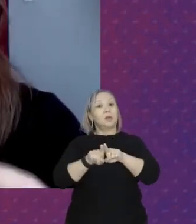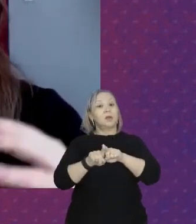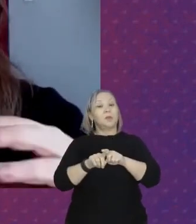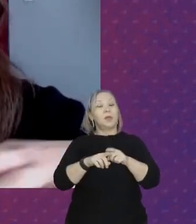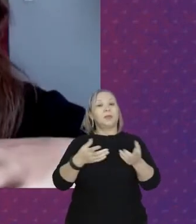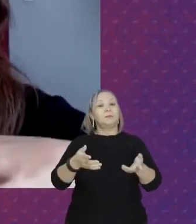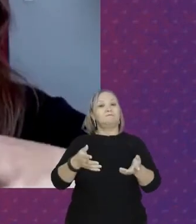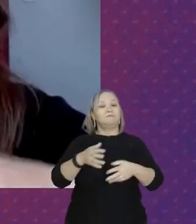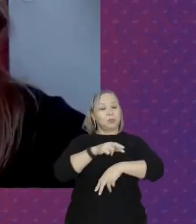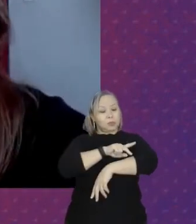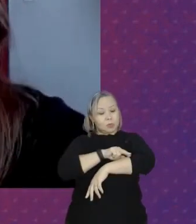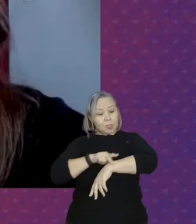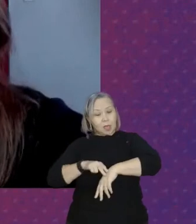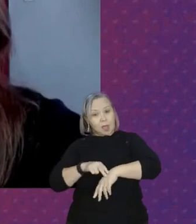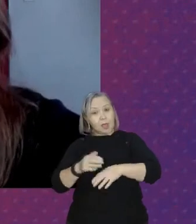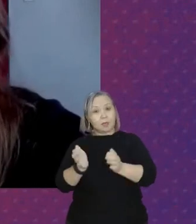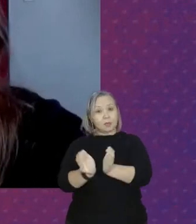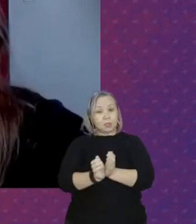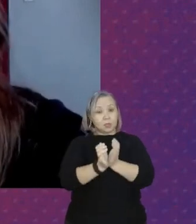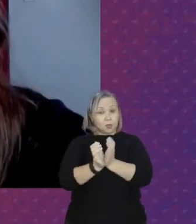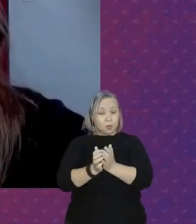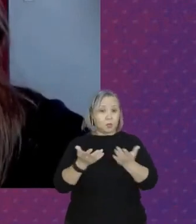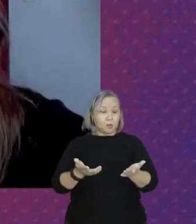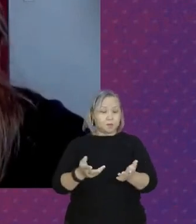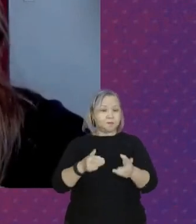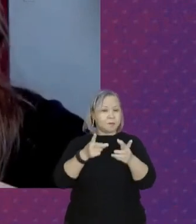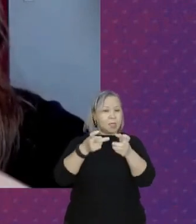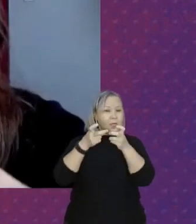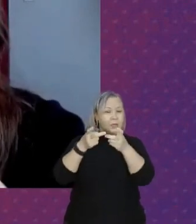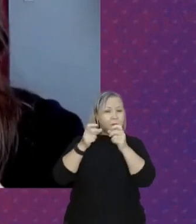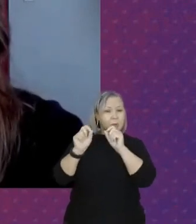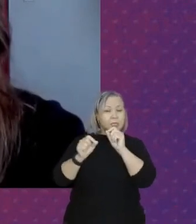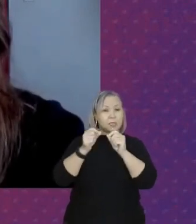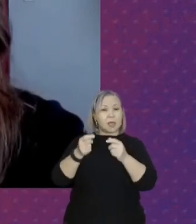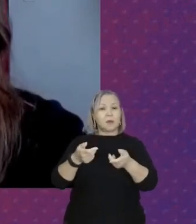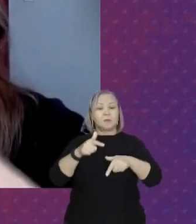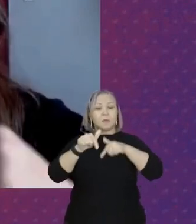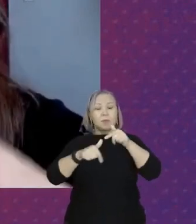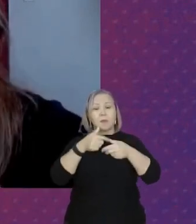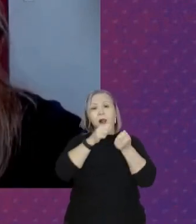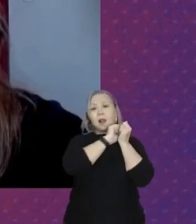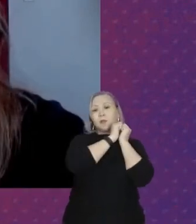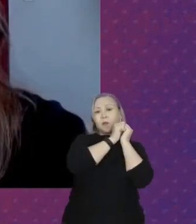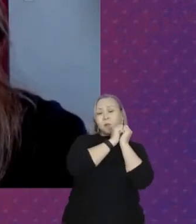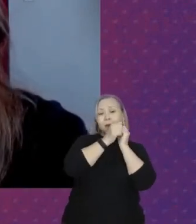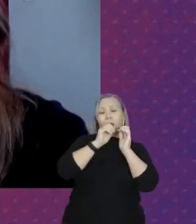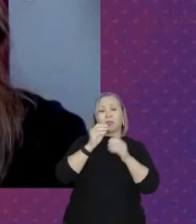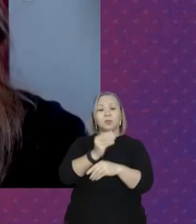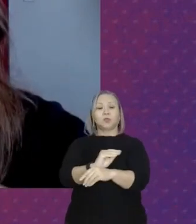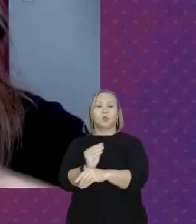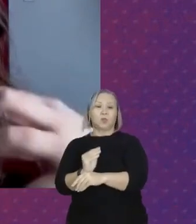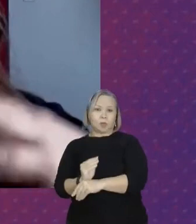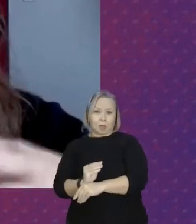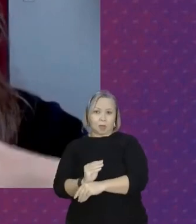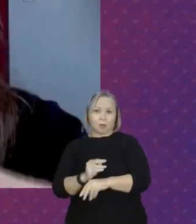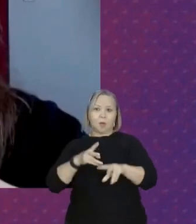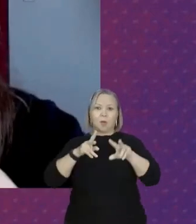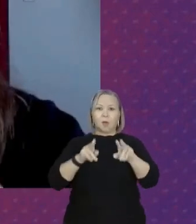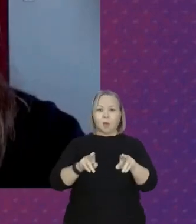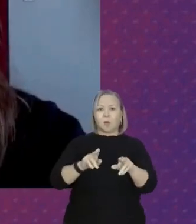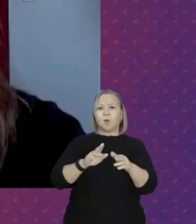classe, a gente olha para a noção de trabalho doméstico e de cuidado como